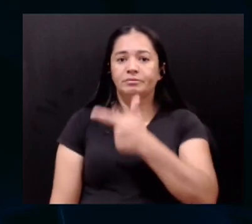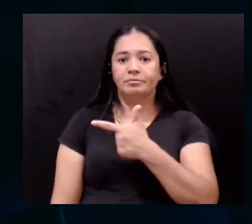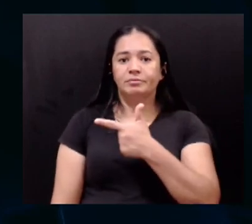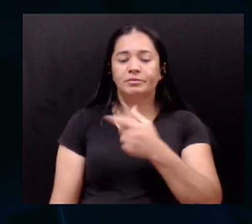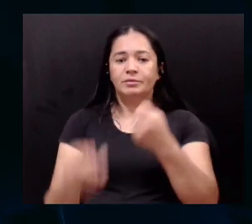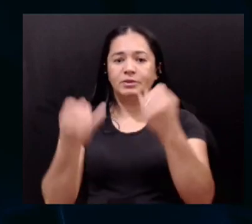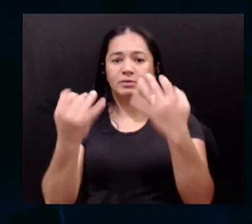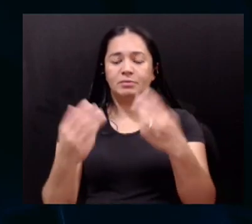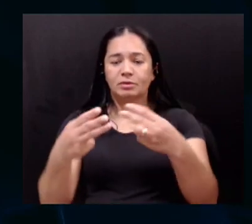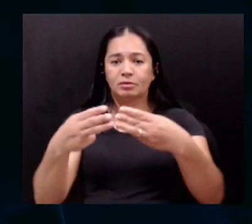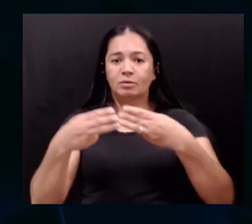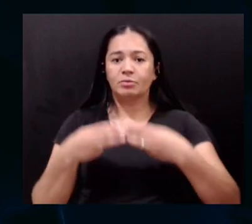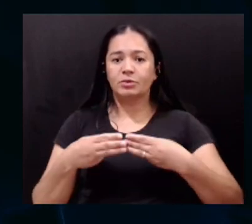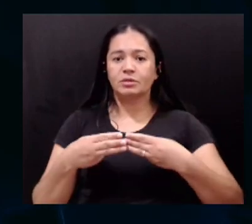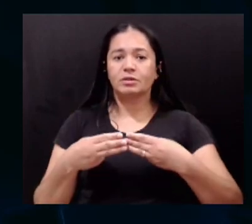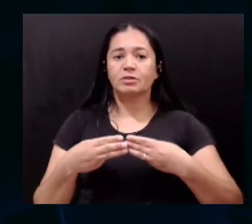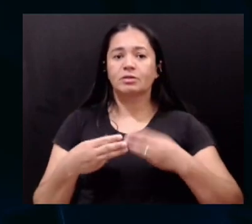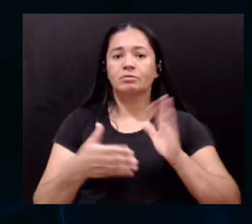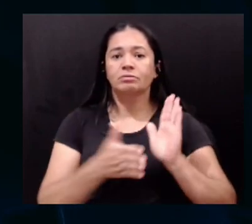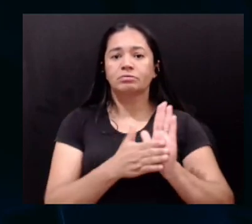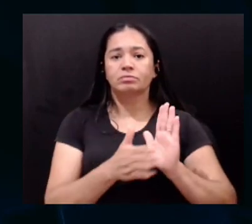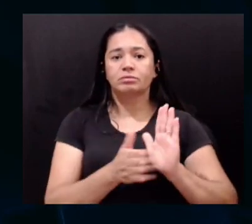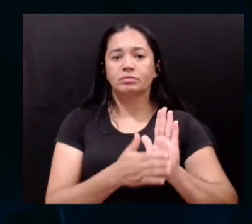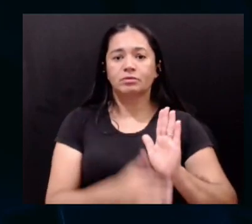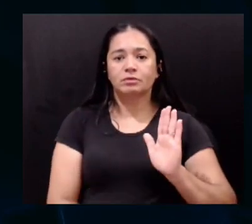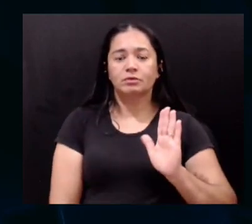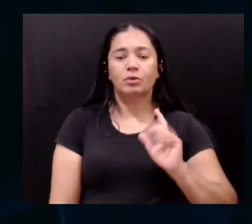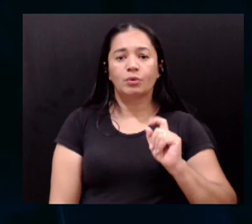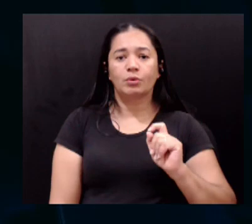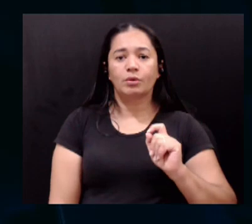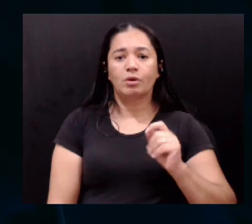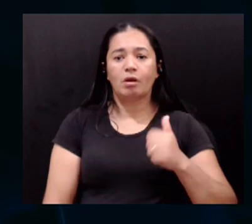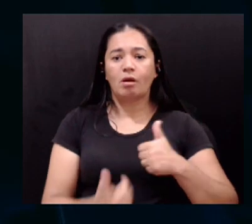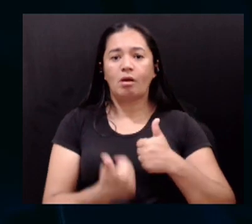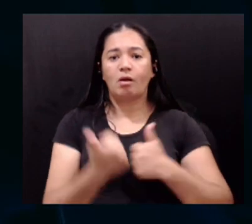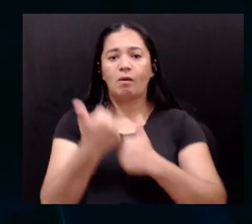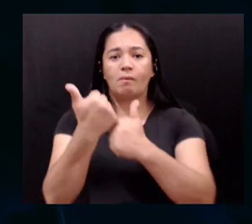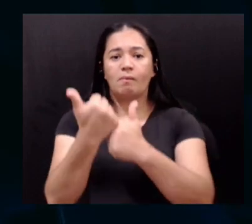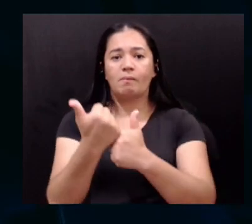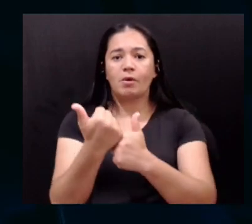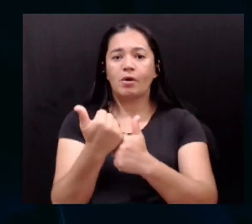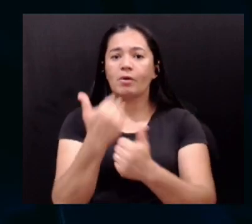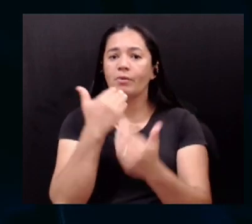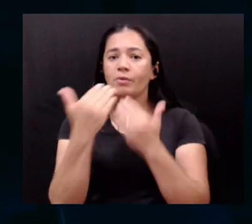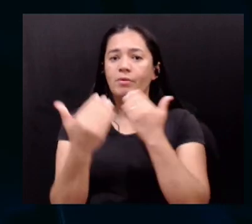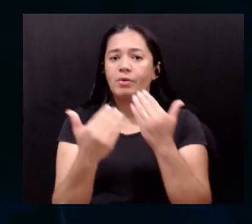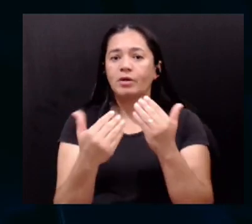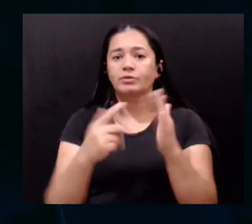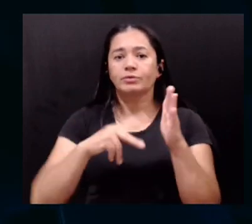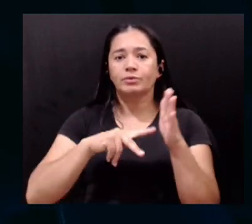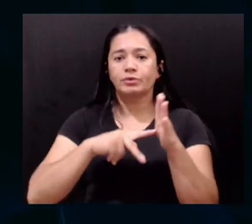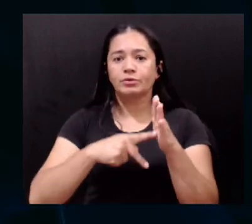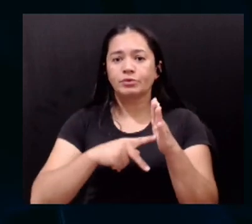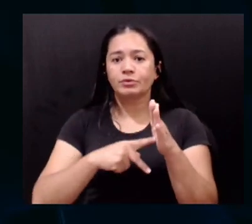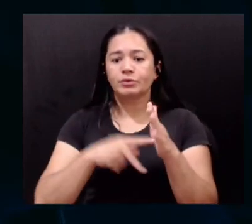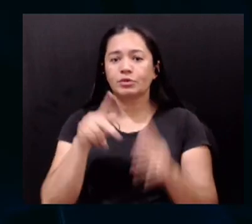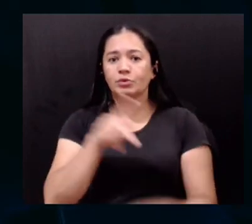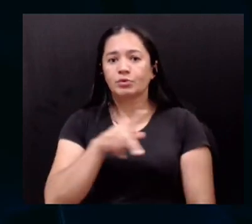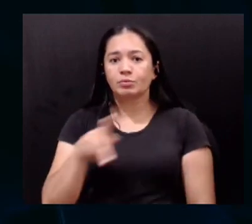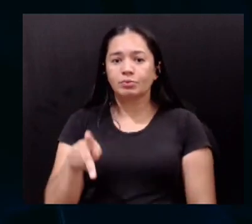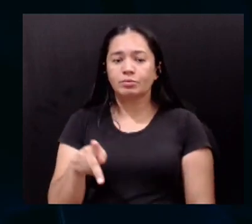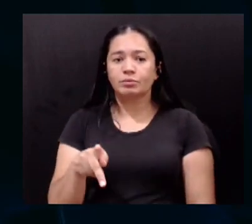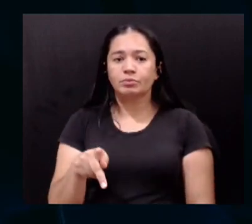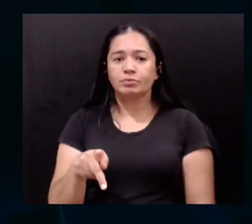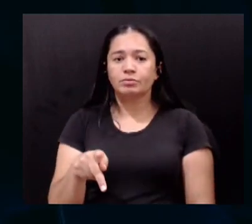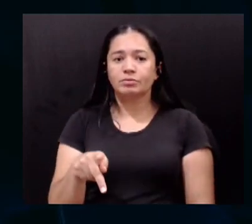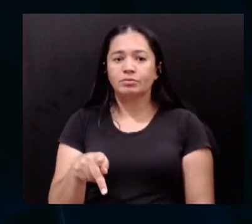ela protocolou, que apoia as reivindicações do Sindicato dos Professores do Ensino